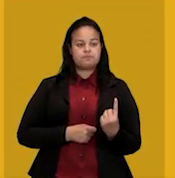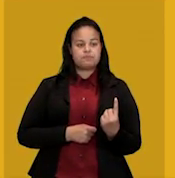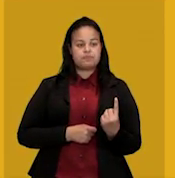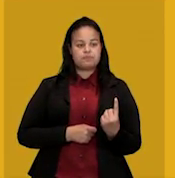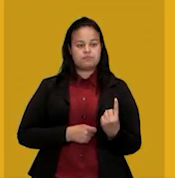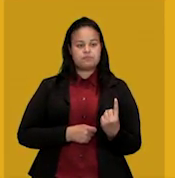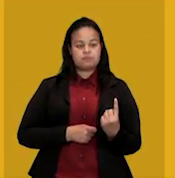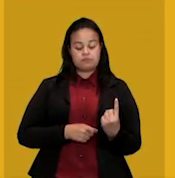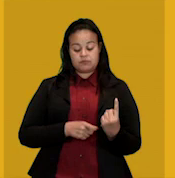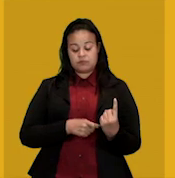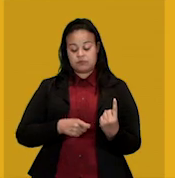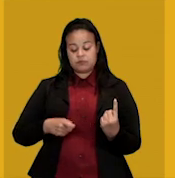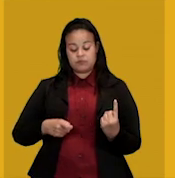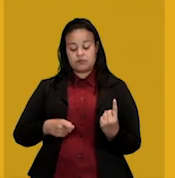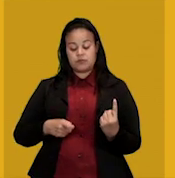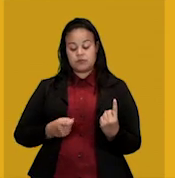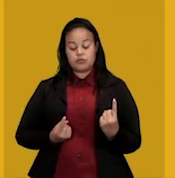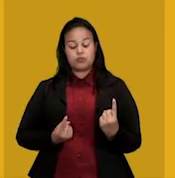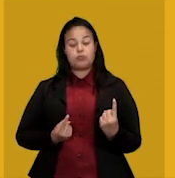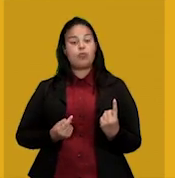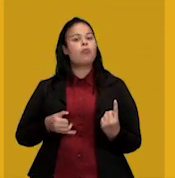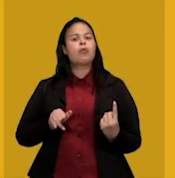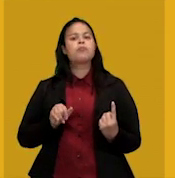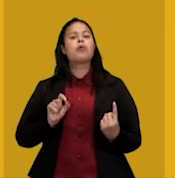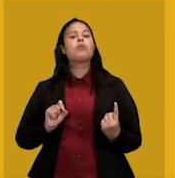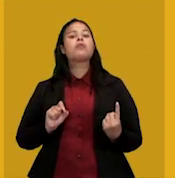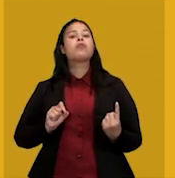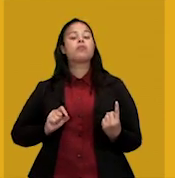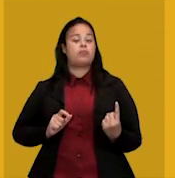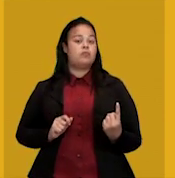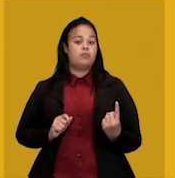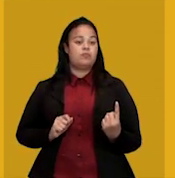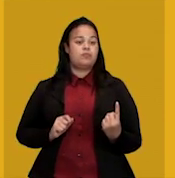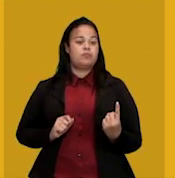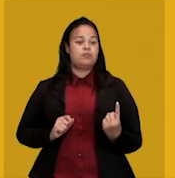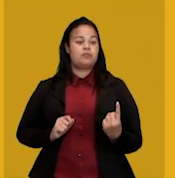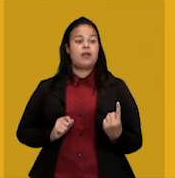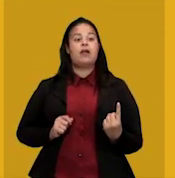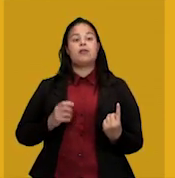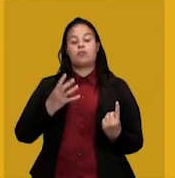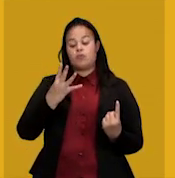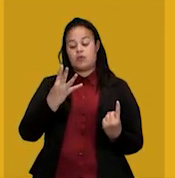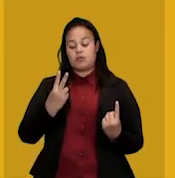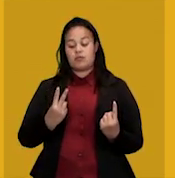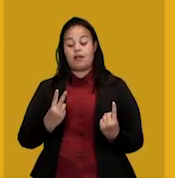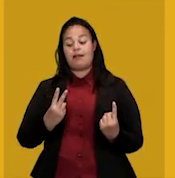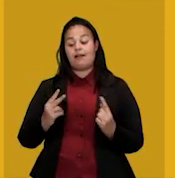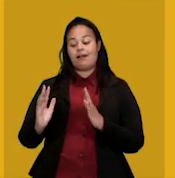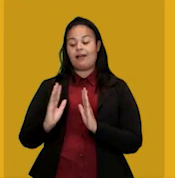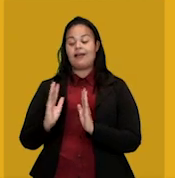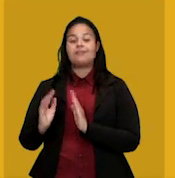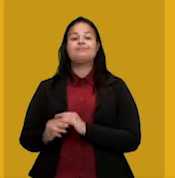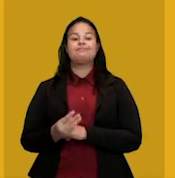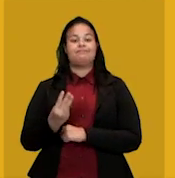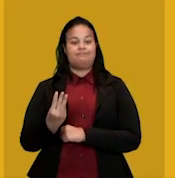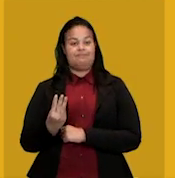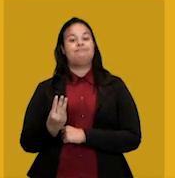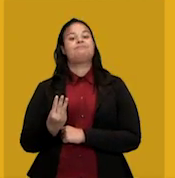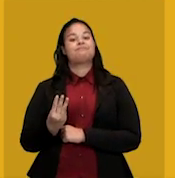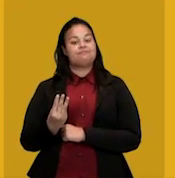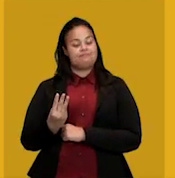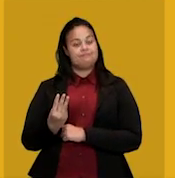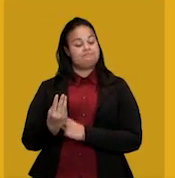quando o x for 1, o y vai ser, que está entre o 4 e o 2. Então, ele é o 3. Então, é a mesma